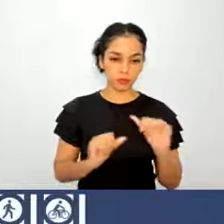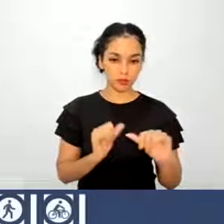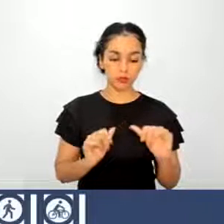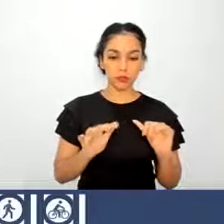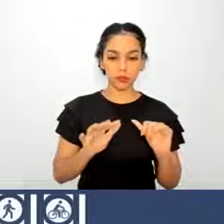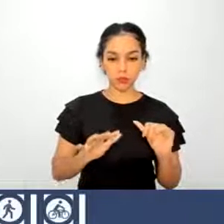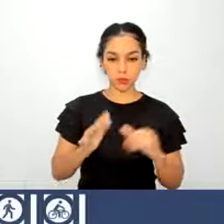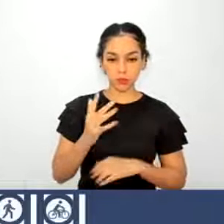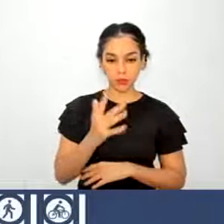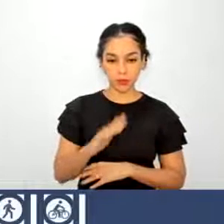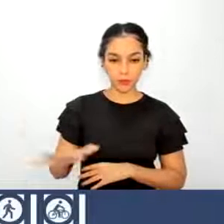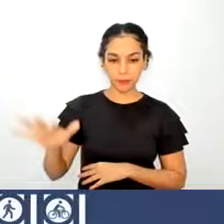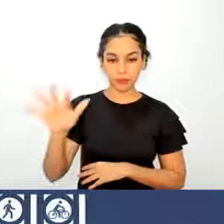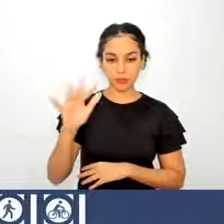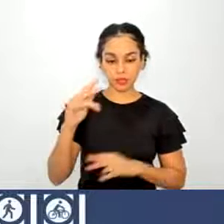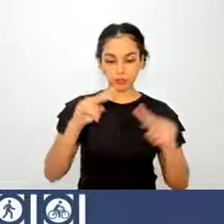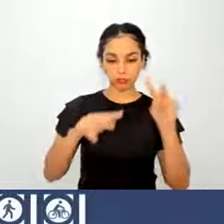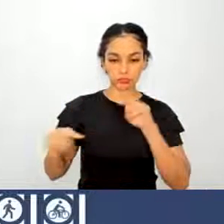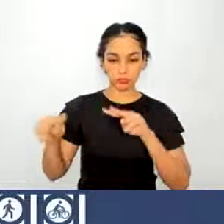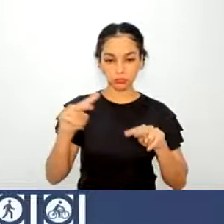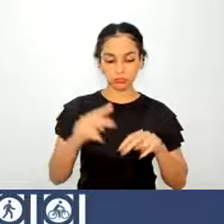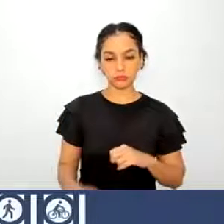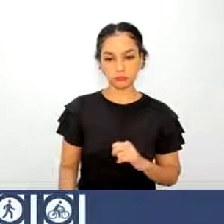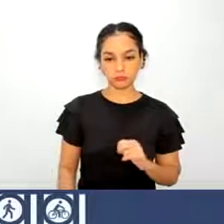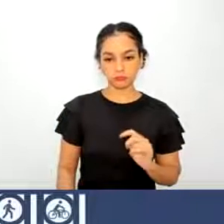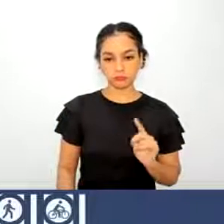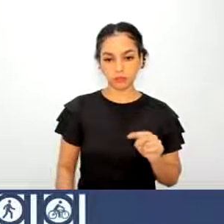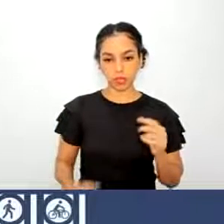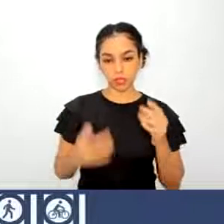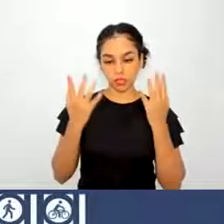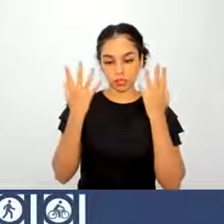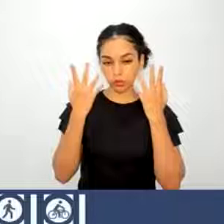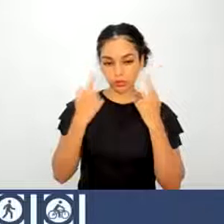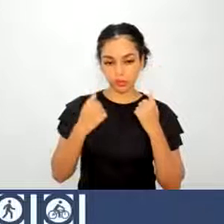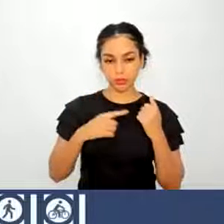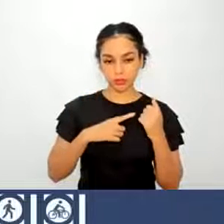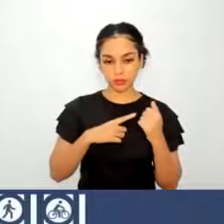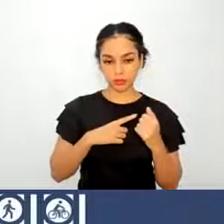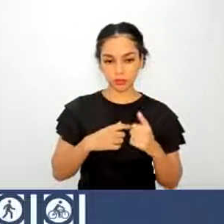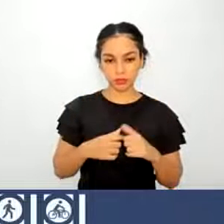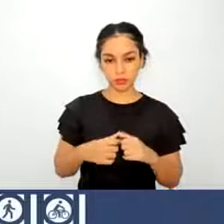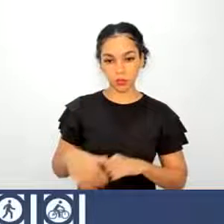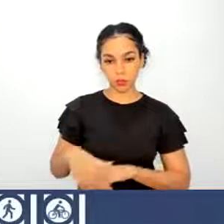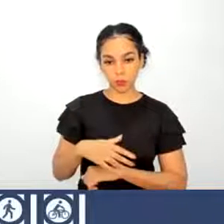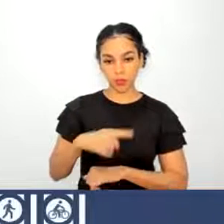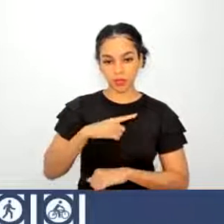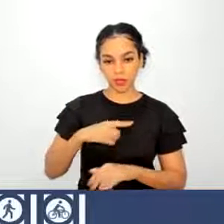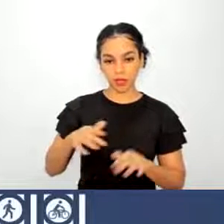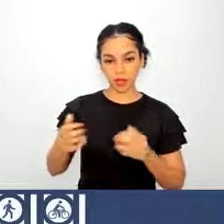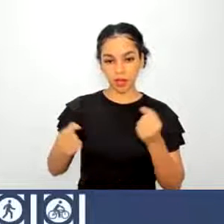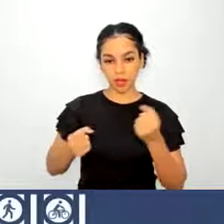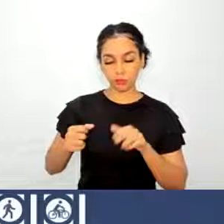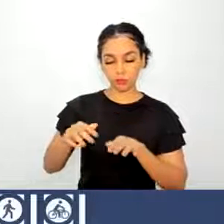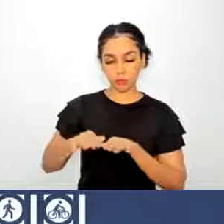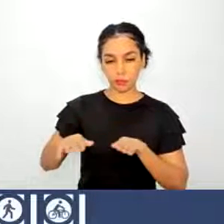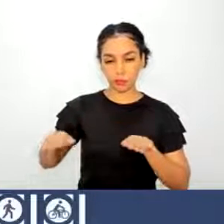paisagem, porque essa faz parte dessas coisas naturalizadas que a gente tem, que rua tem carro estacionado. Mas